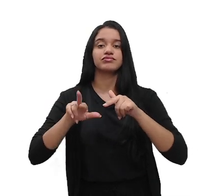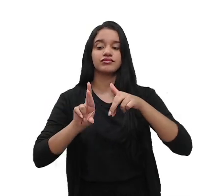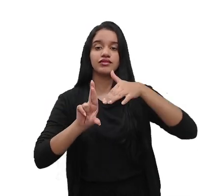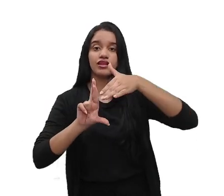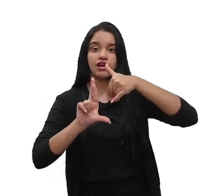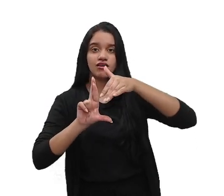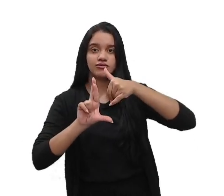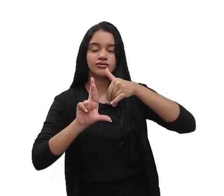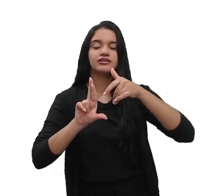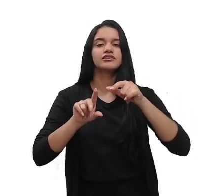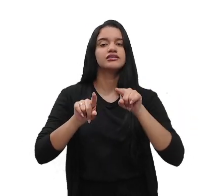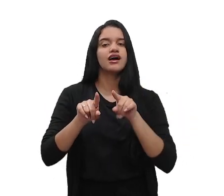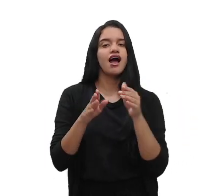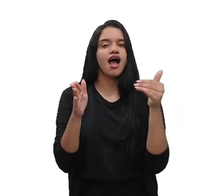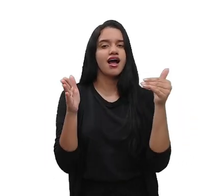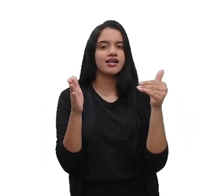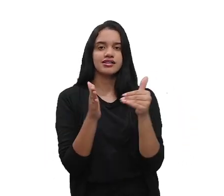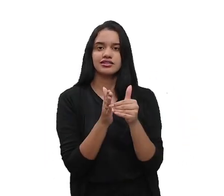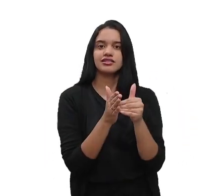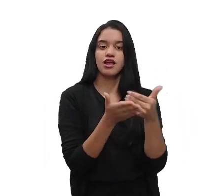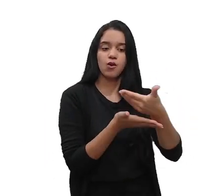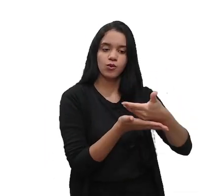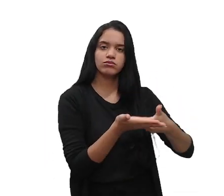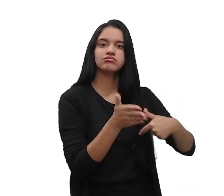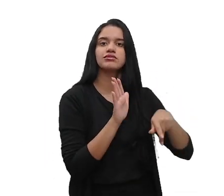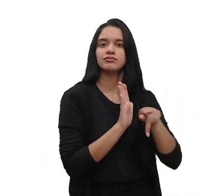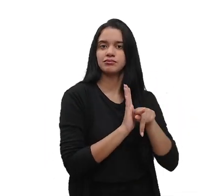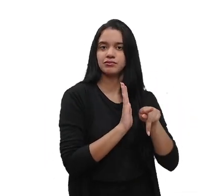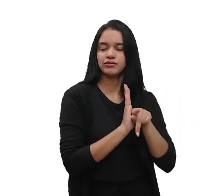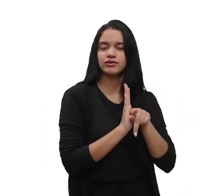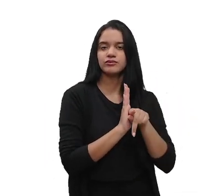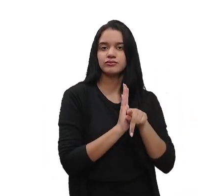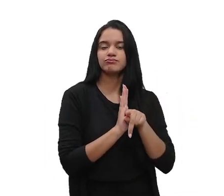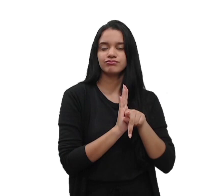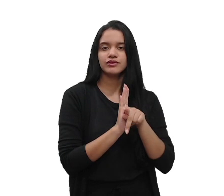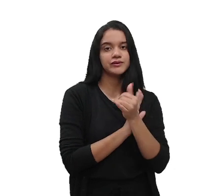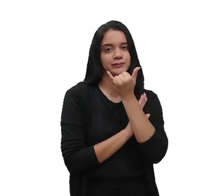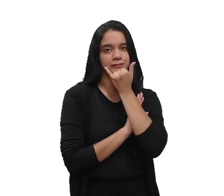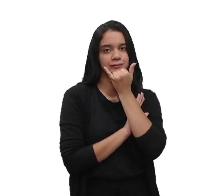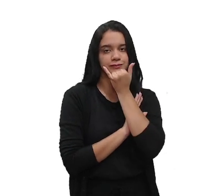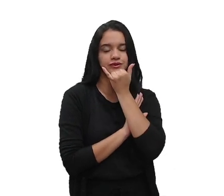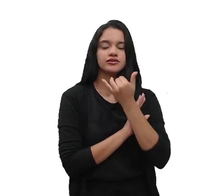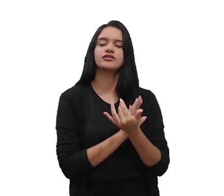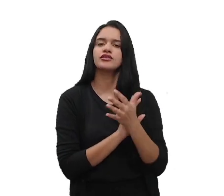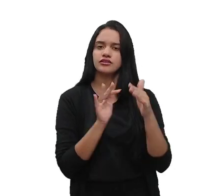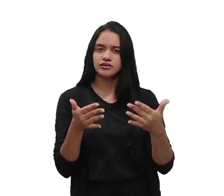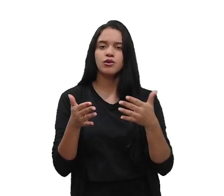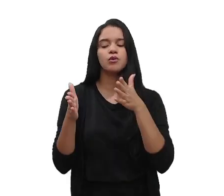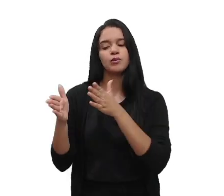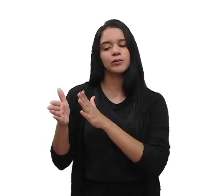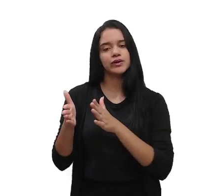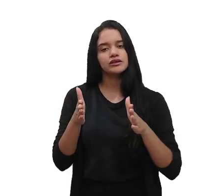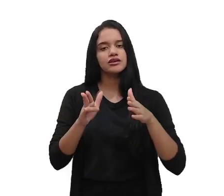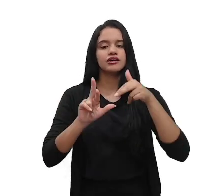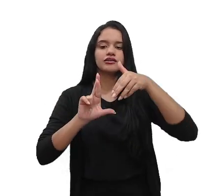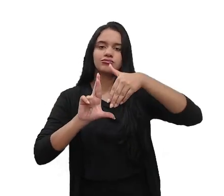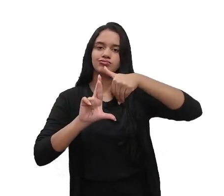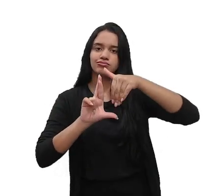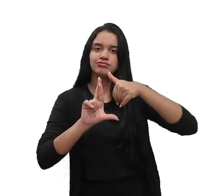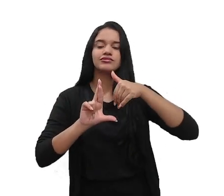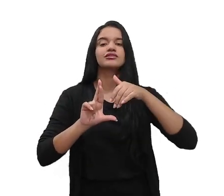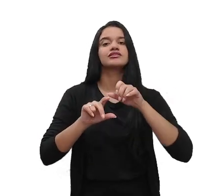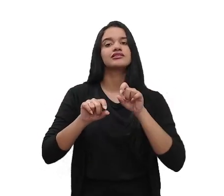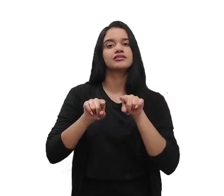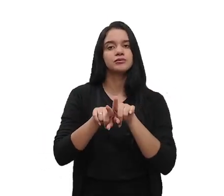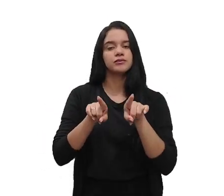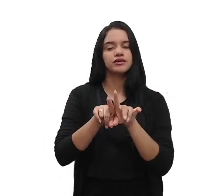selecionado, até a contratação propriamente dita. Então, o processo de recrutamento e seleção é o que a gente vai falar